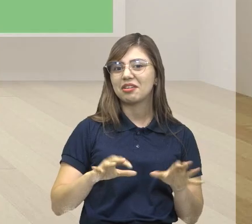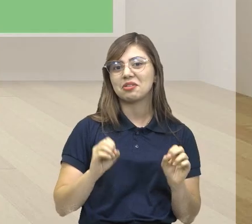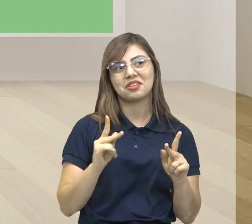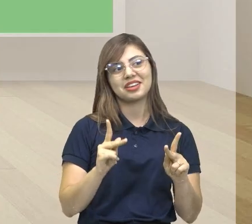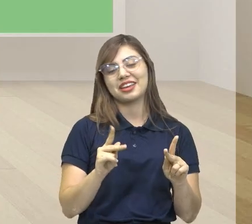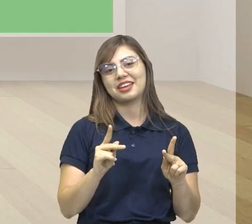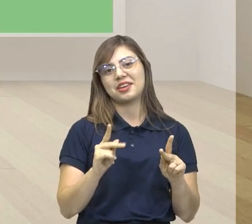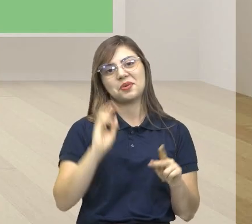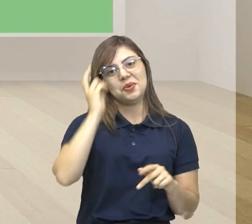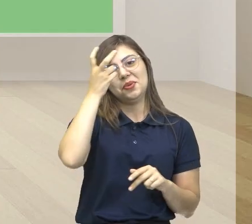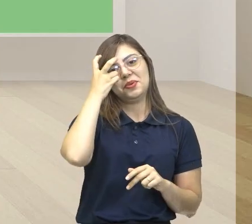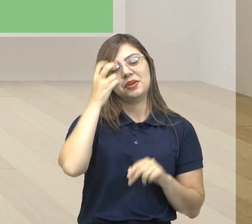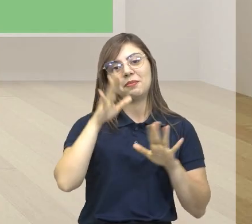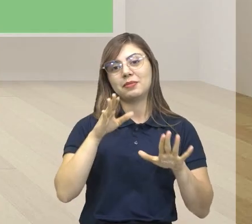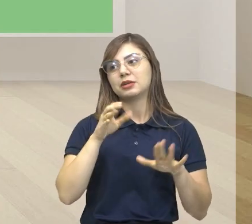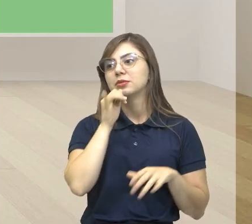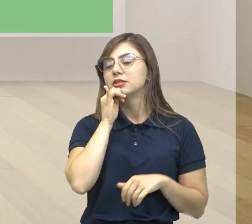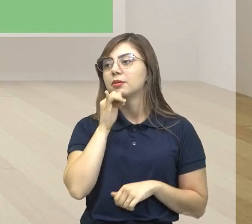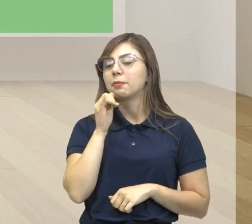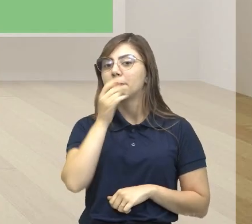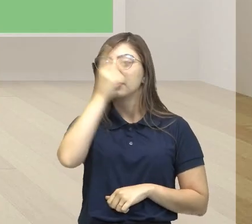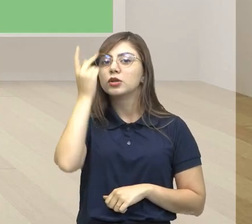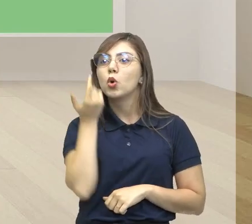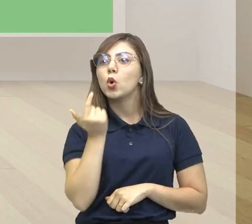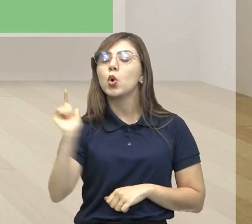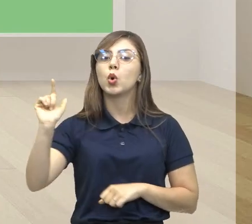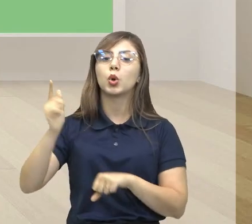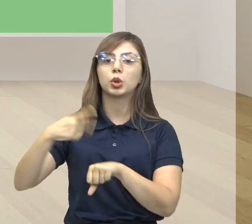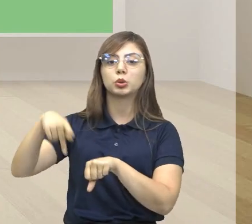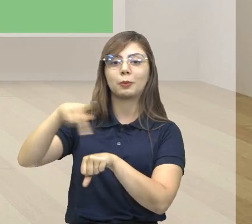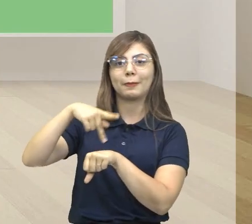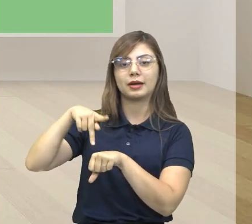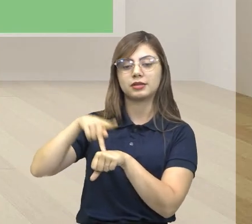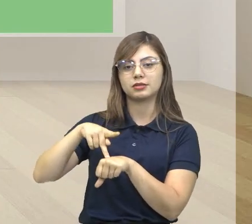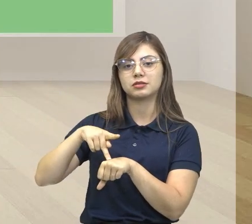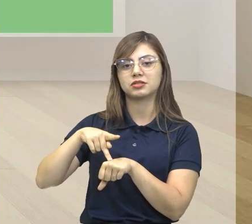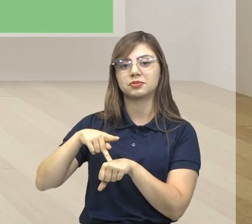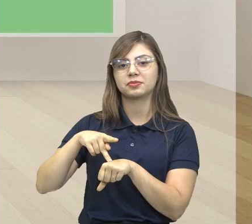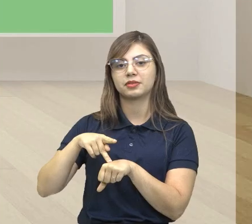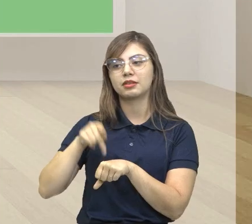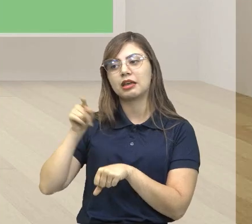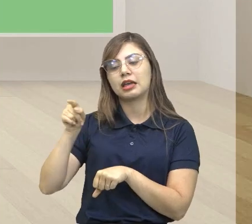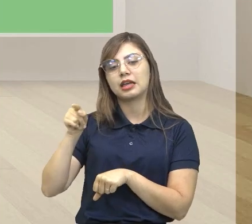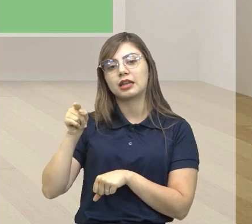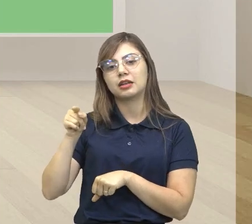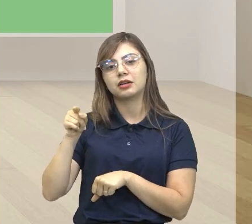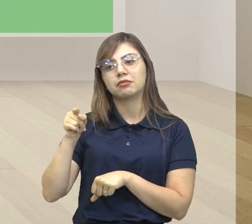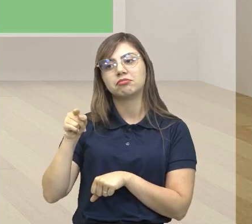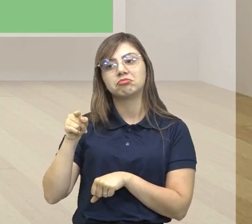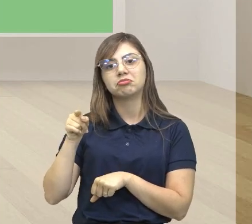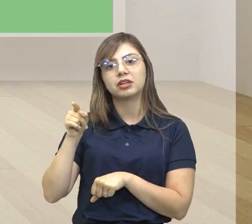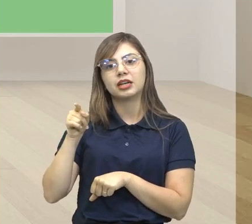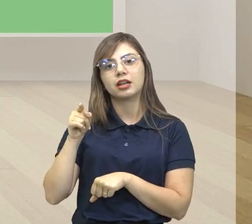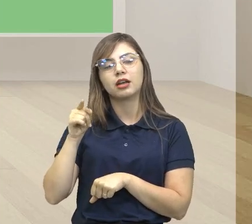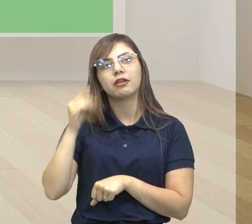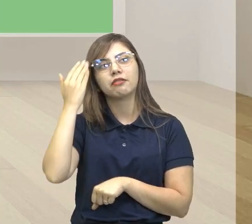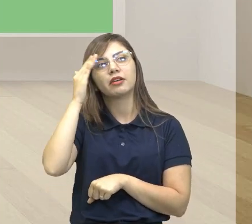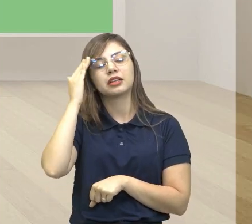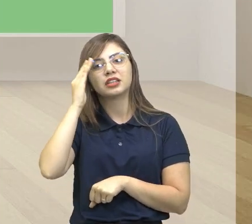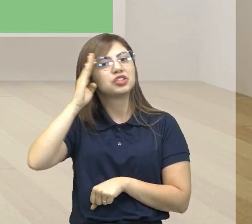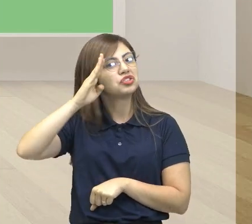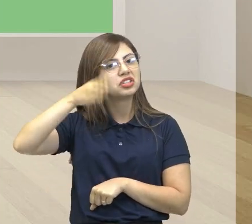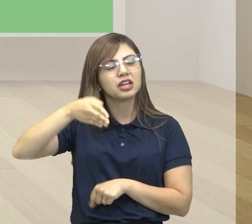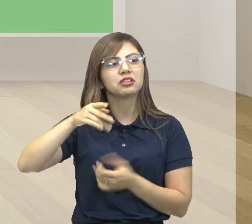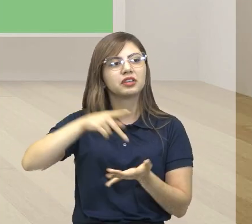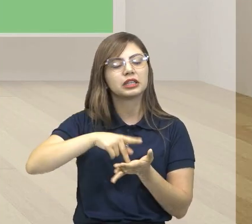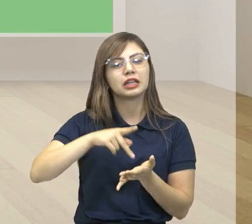para uma pessoa de um outro país, de uma low context culture, provavelmente ela vai entender ao pé da letra, tá? Ou então, você